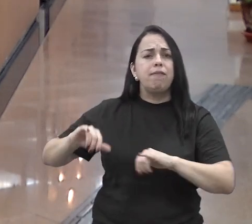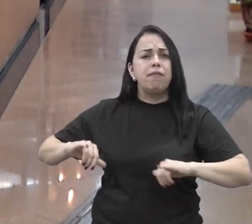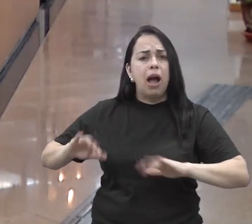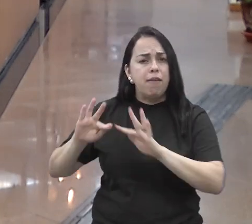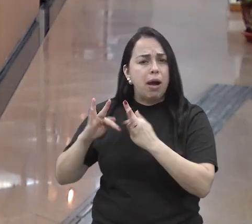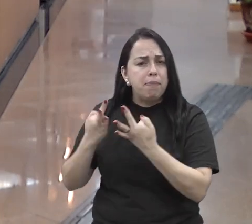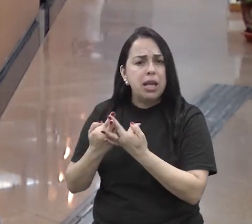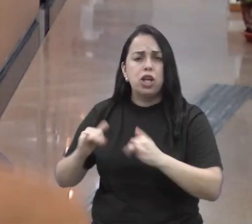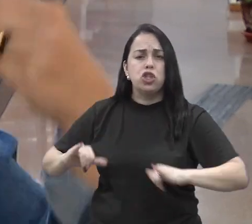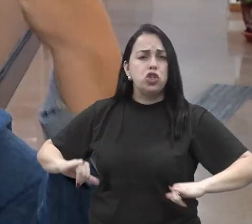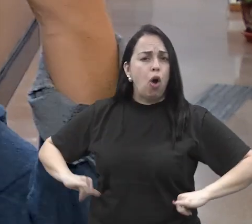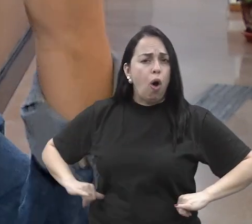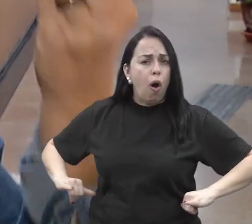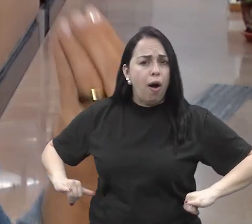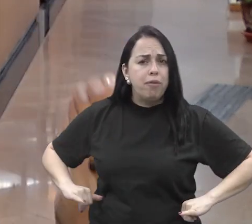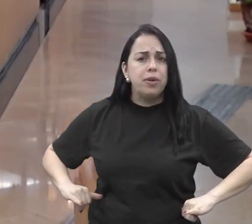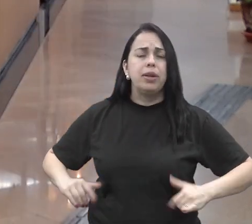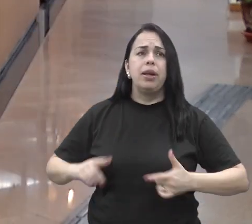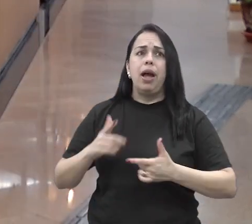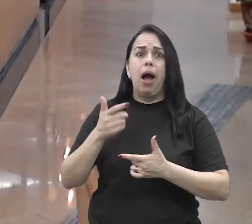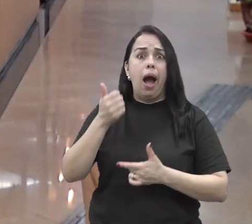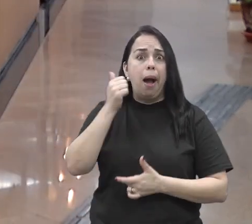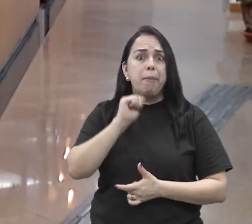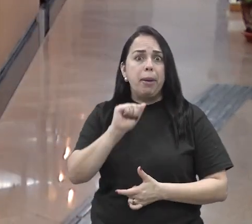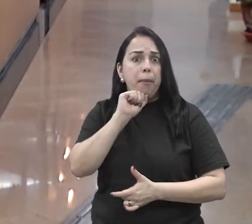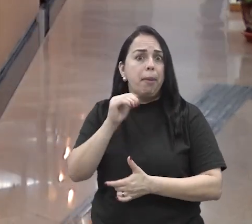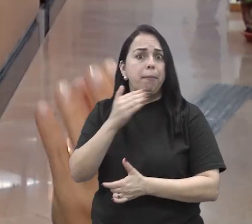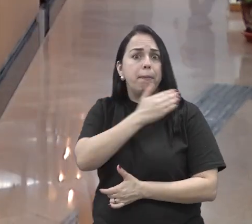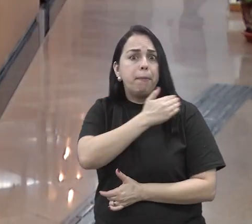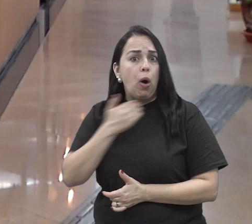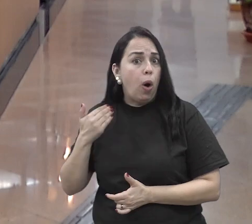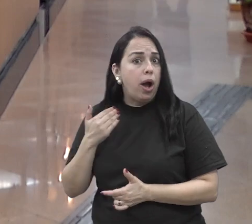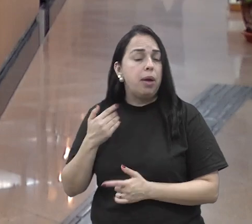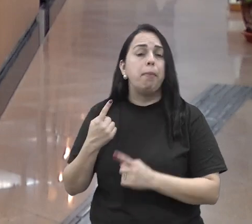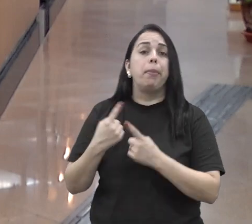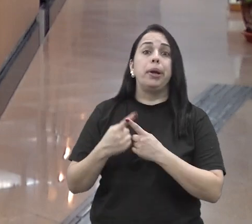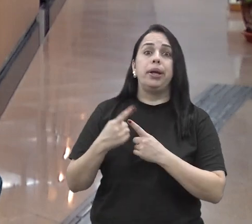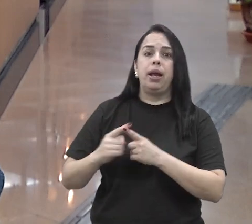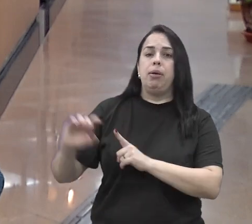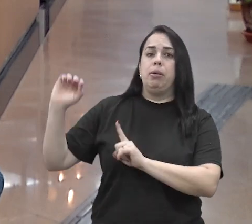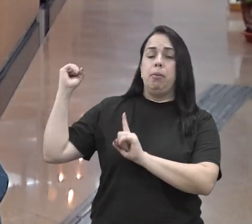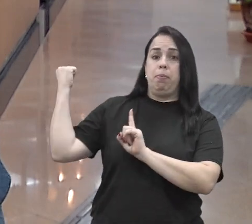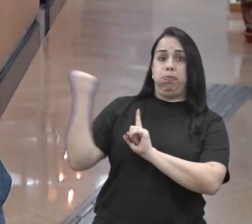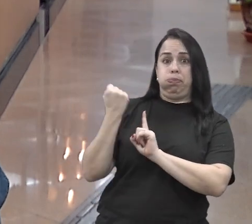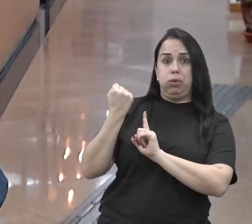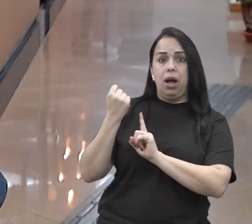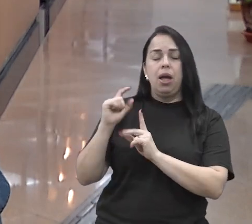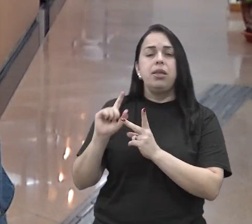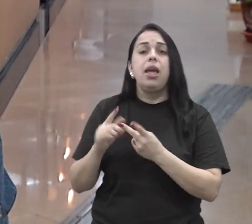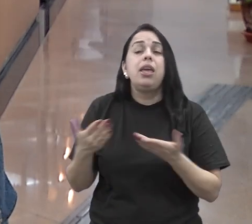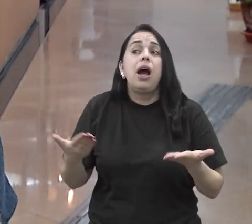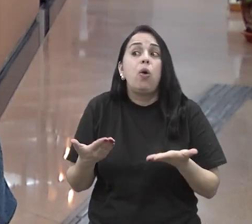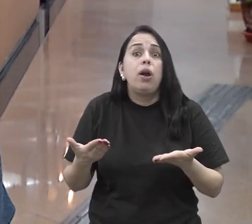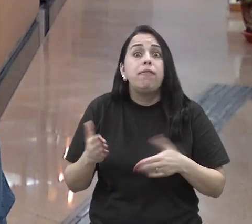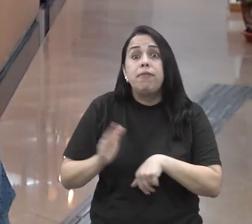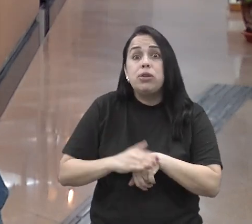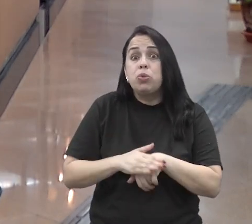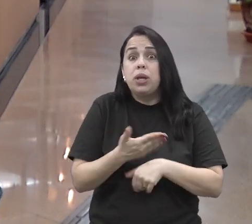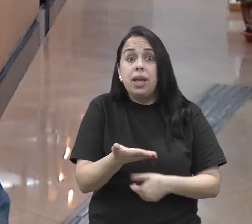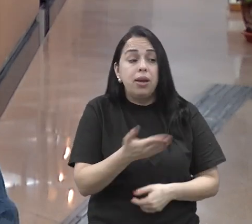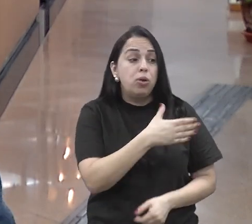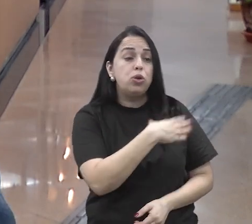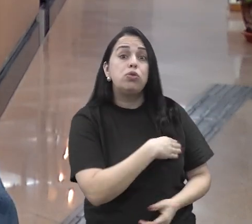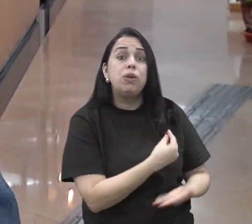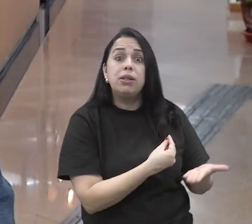família. Então, a dor já de ter perdido uma pessoa, vítima de feminicídio, e o que fazer? E agora, os